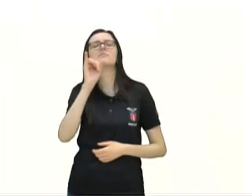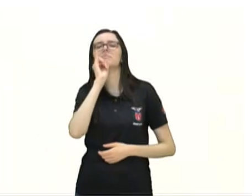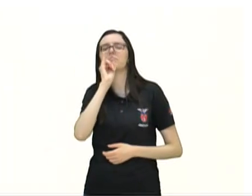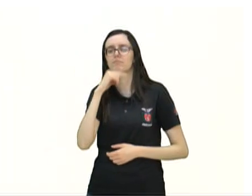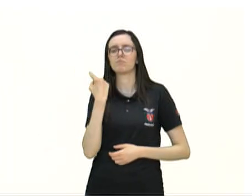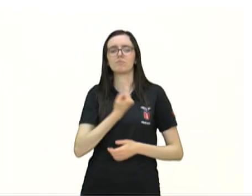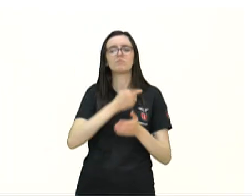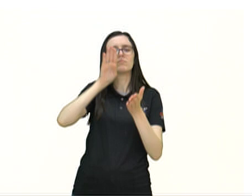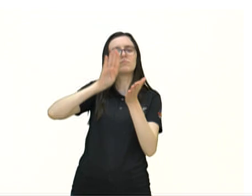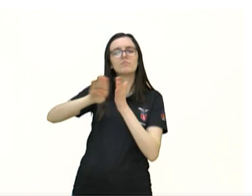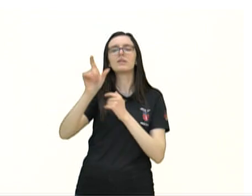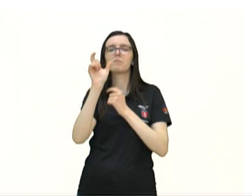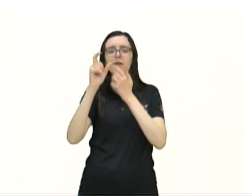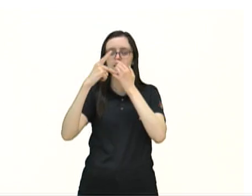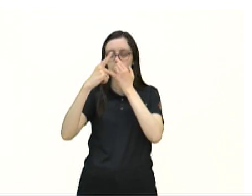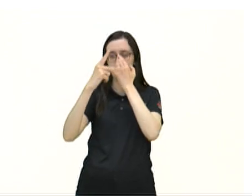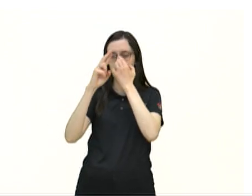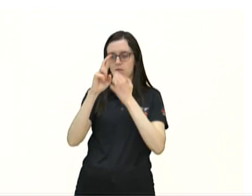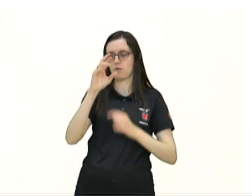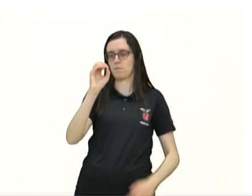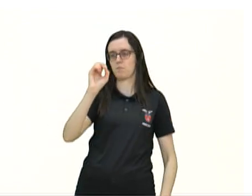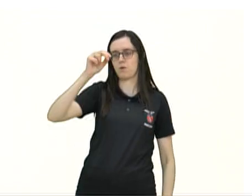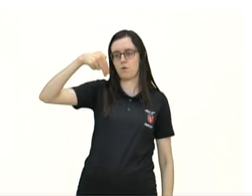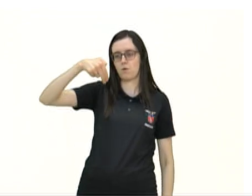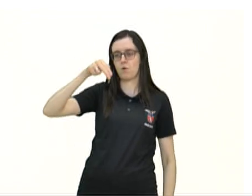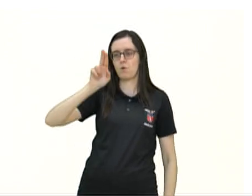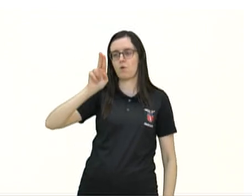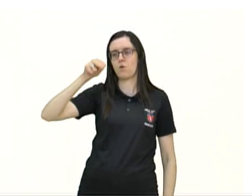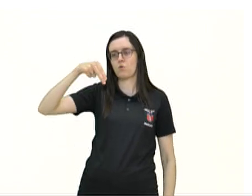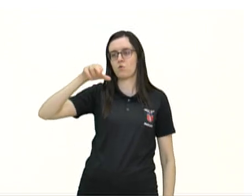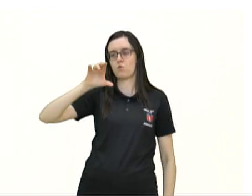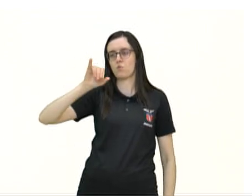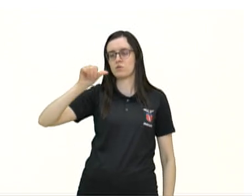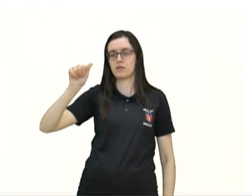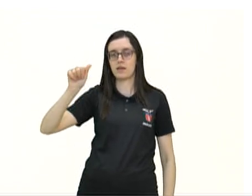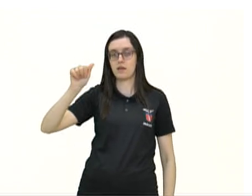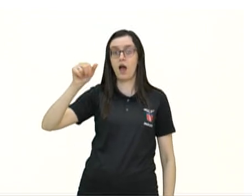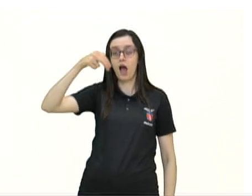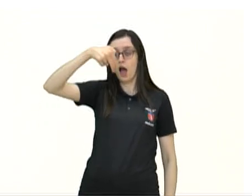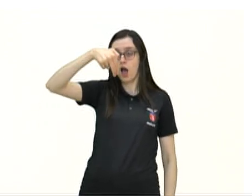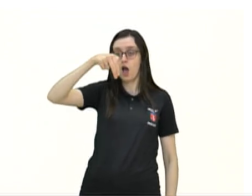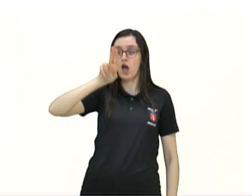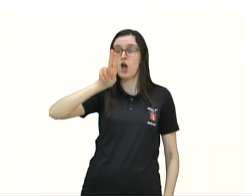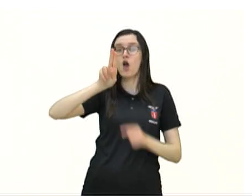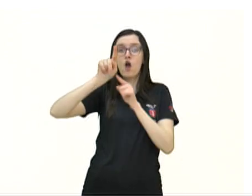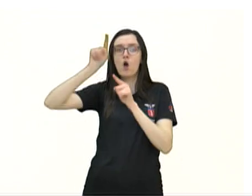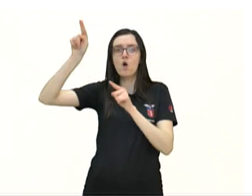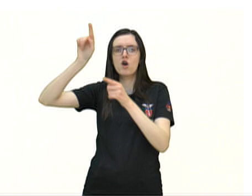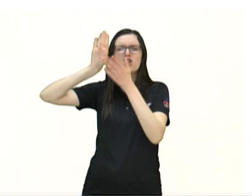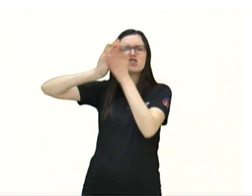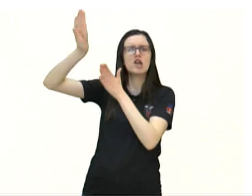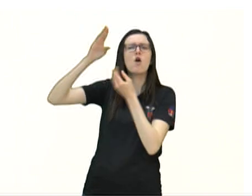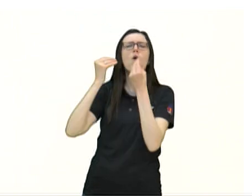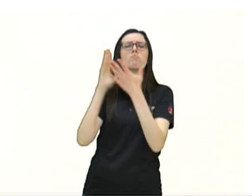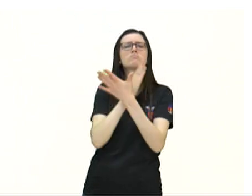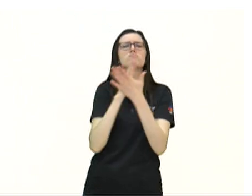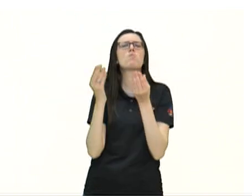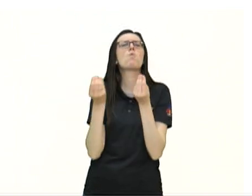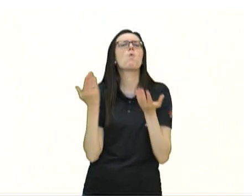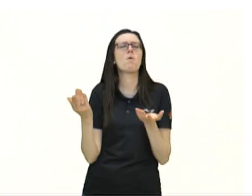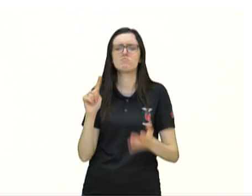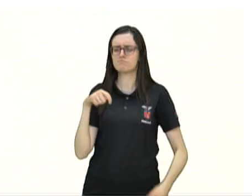o acento da palavra pronúncia, como que vai ficar essa separação? E como classificaremos esse encontro vocálico?